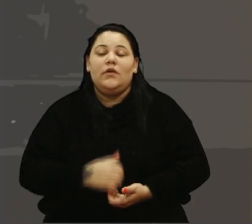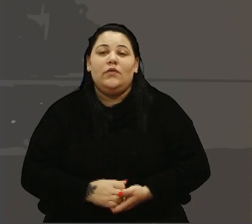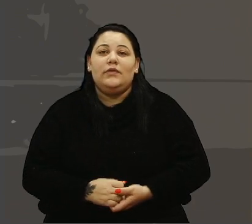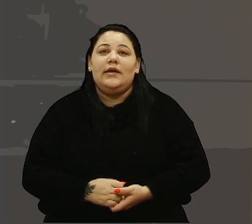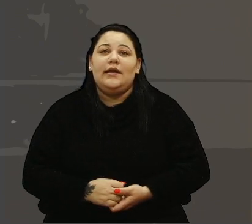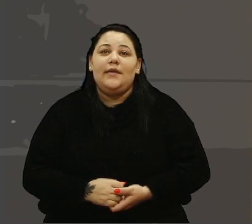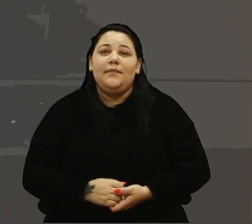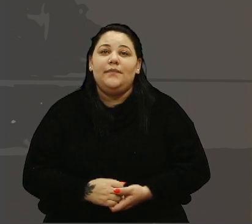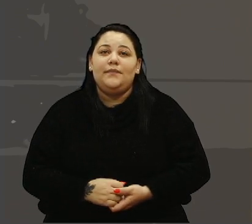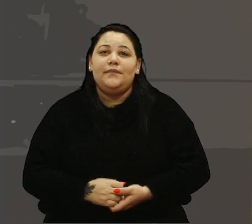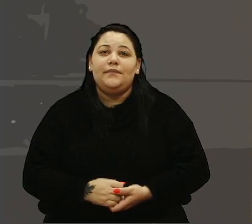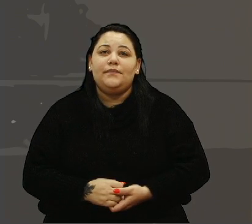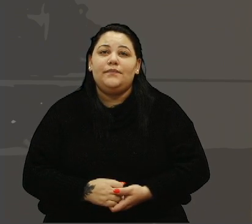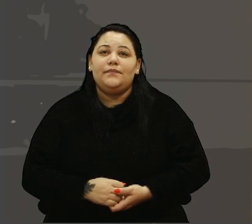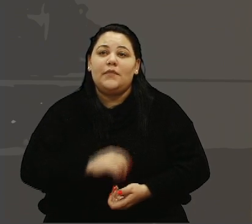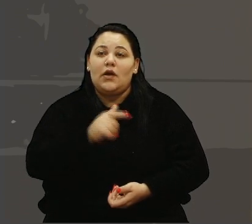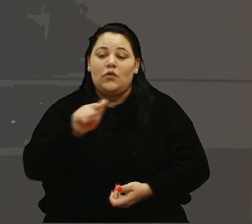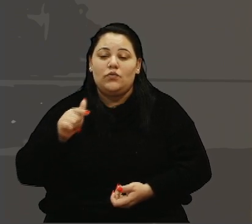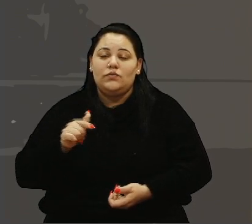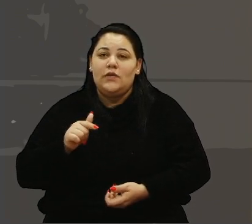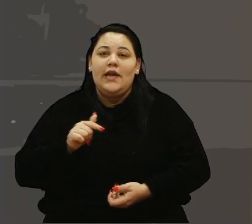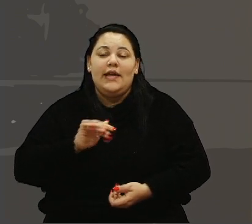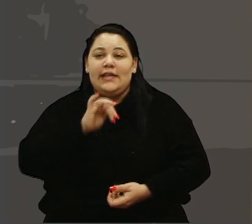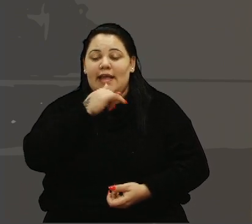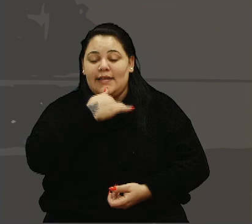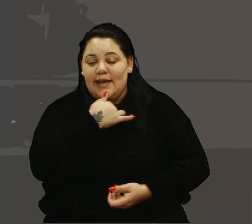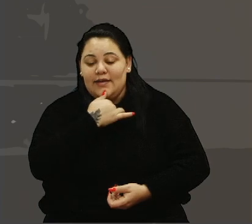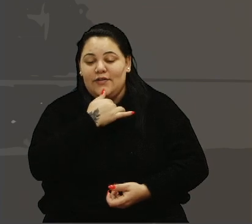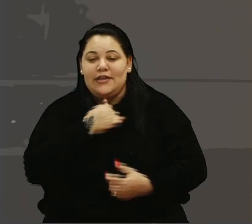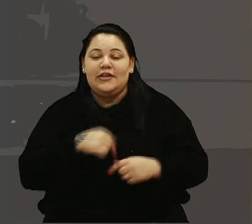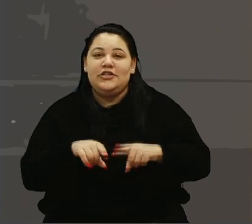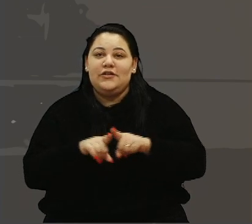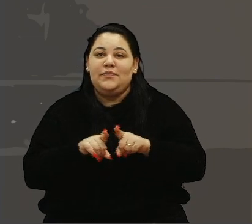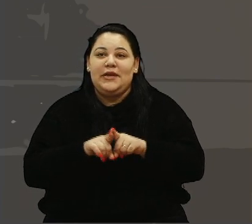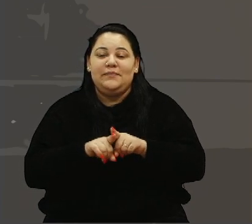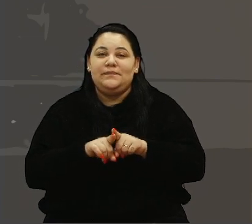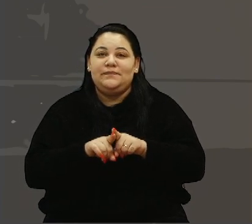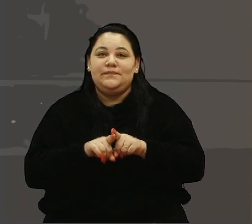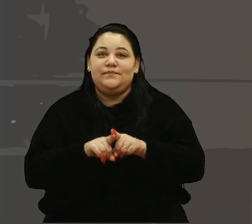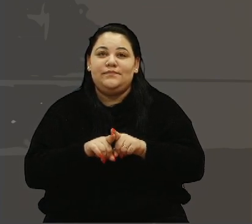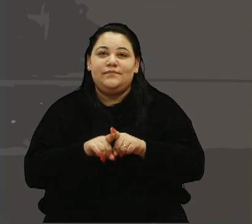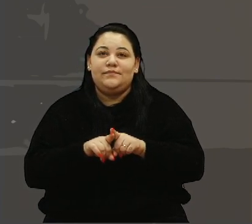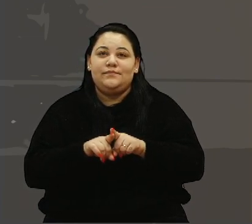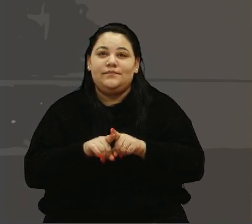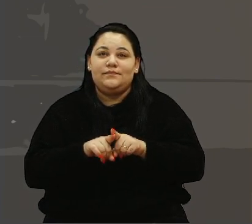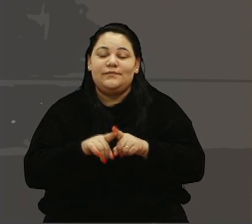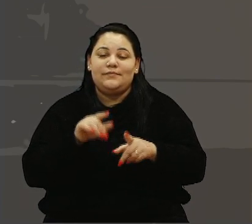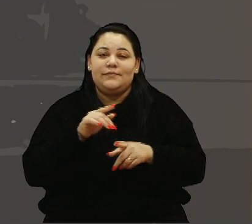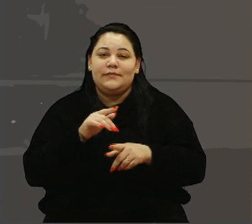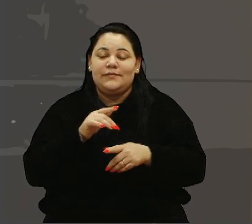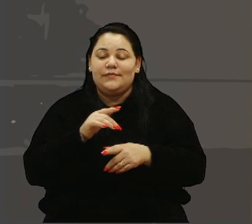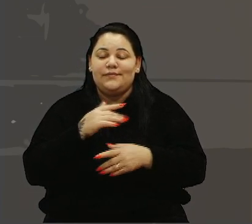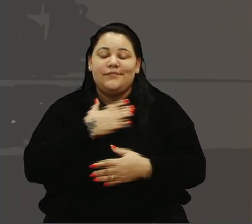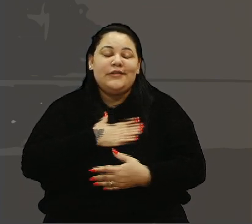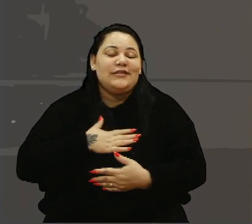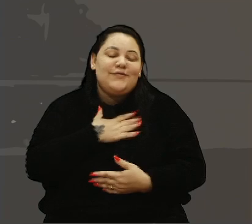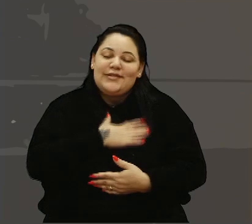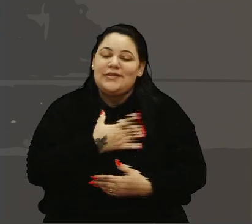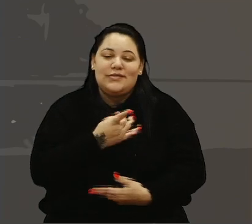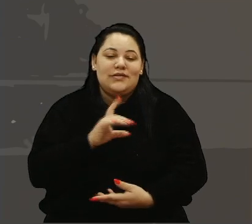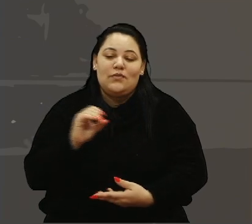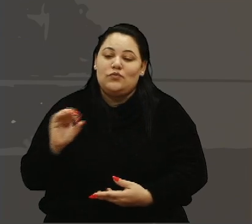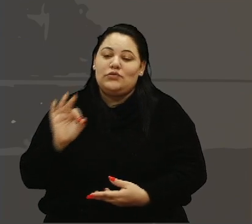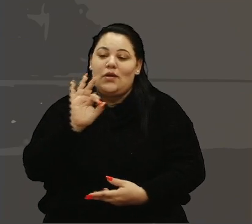para outros, mas, infelizmente, não existe, muitas vezes, milagre para agradar 100% a